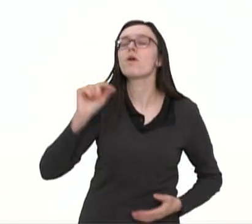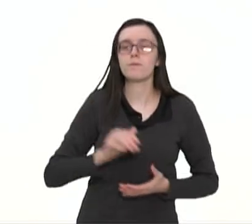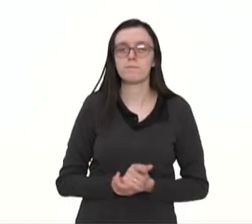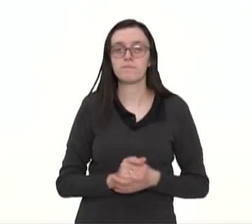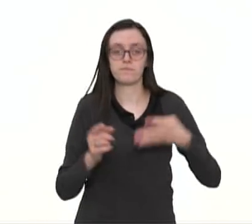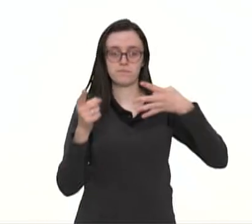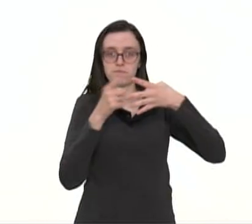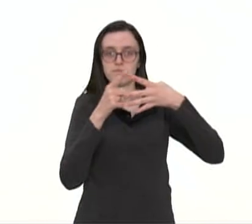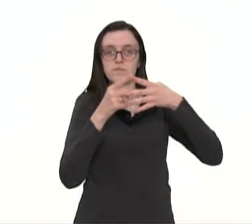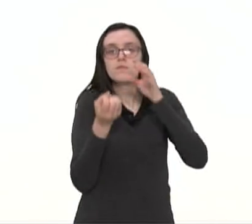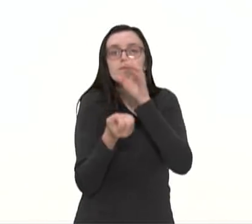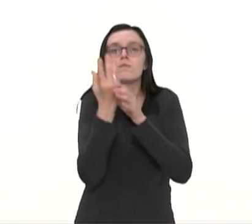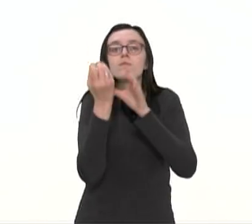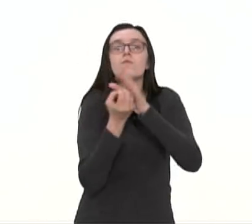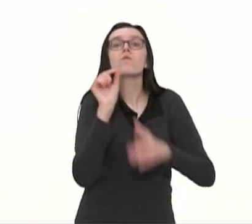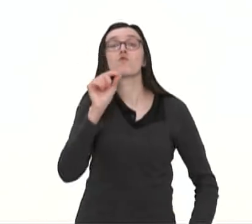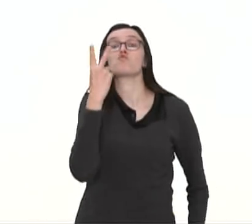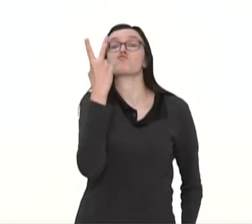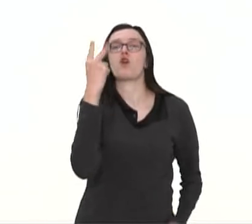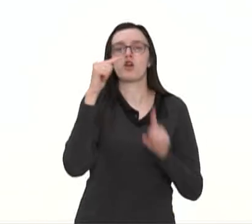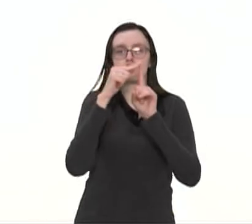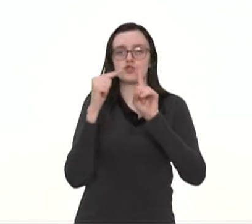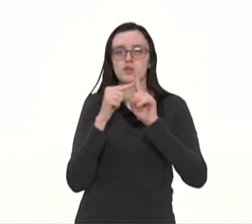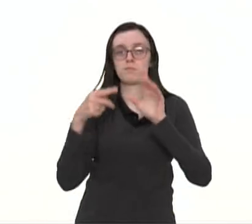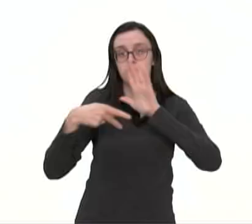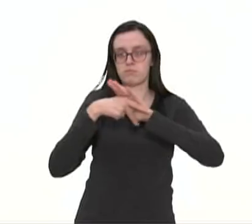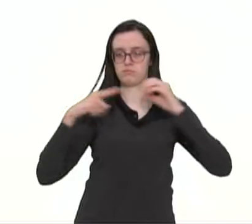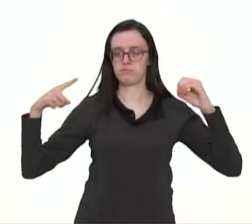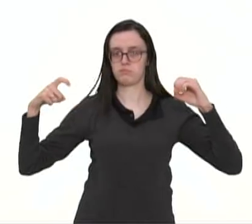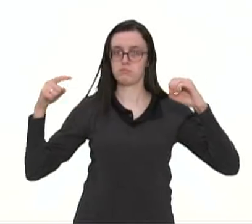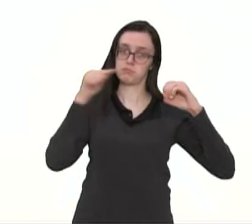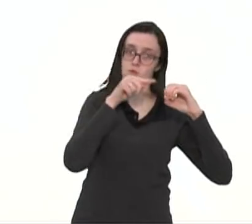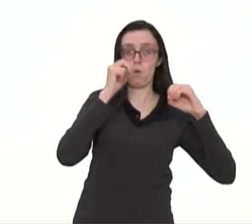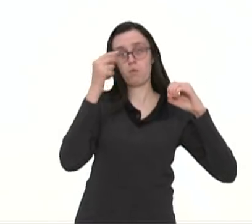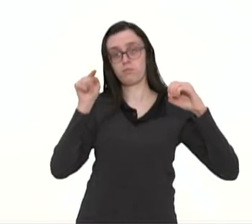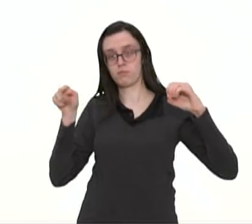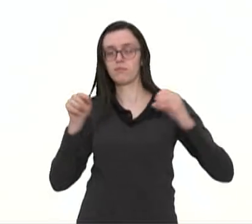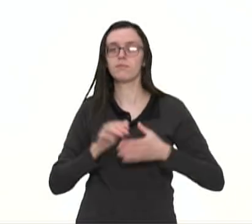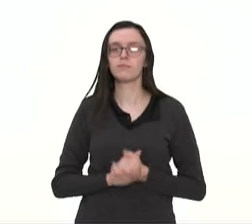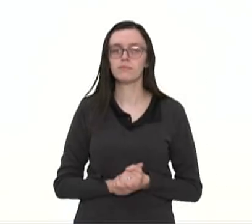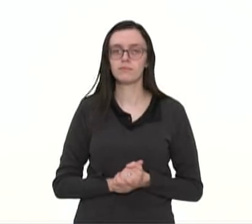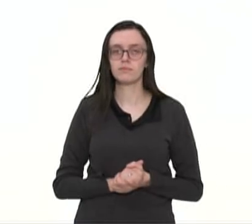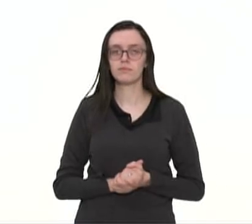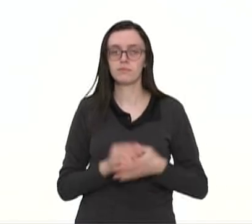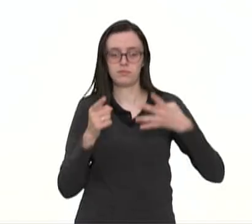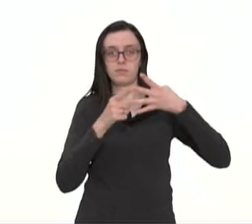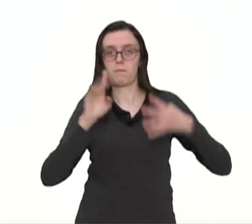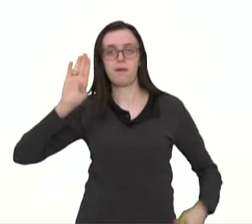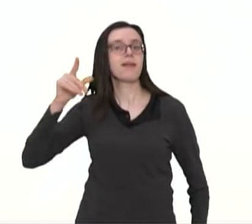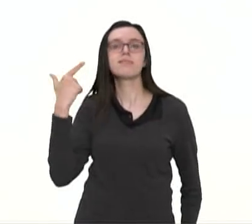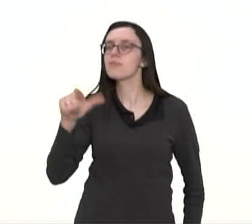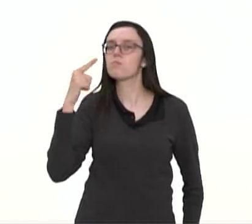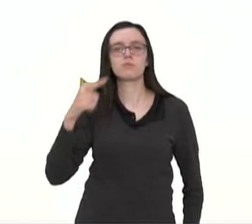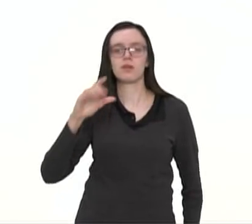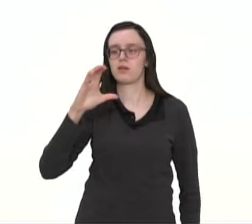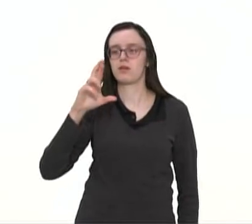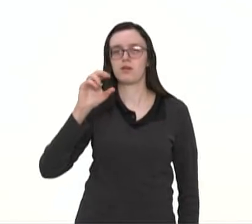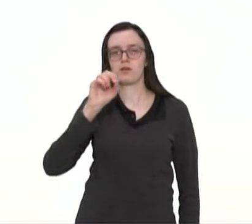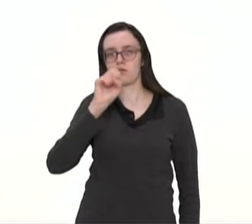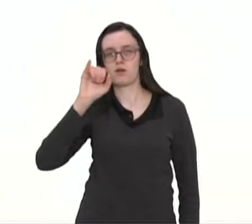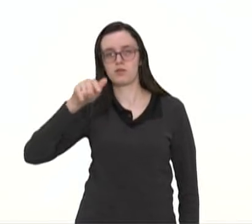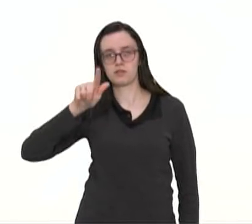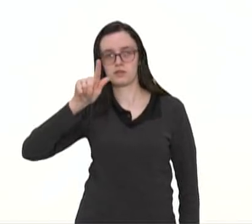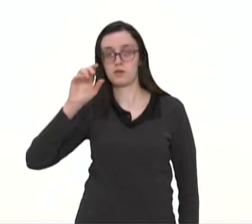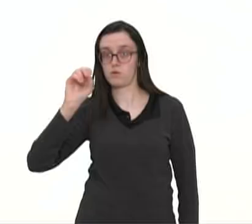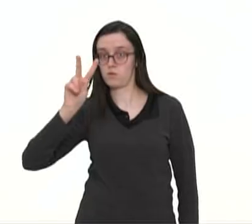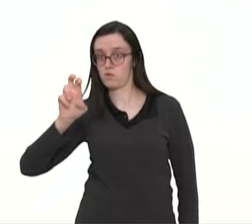Serão produzidos apenas 2 tipos de gametas? Letra B. Não ocorre crossing over? Letra C.